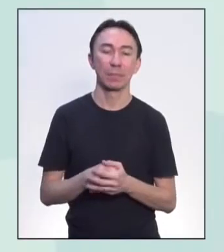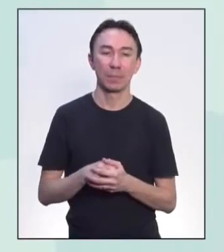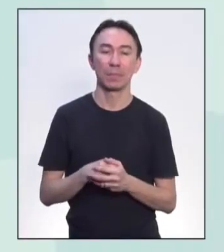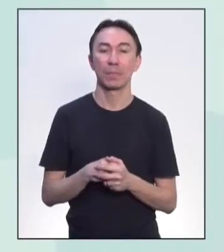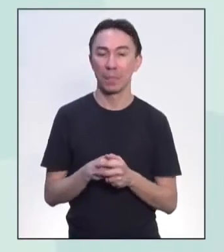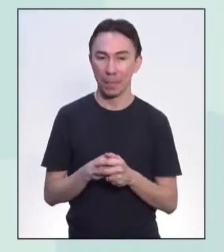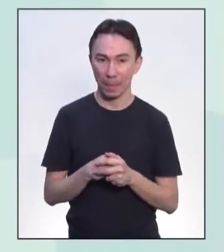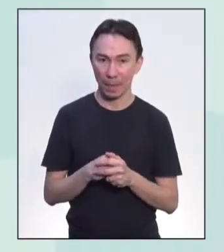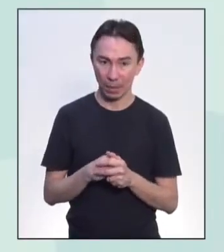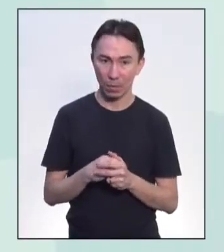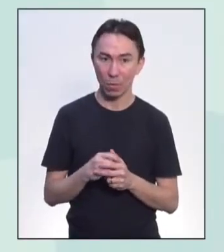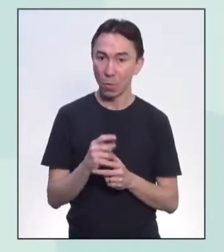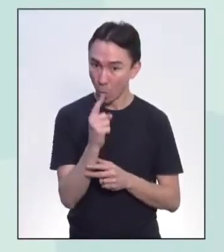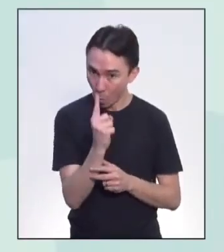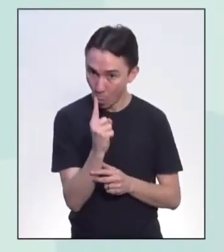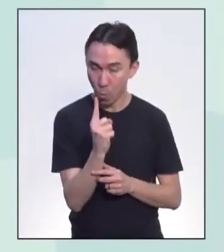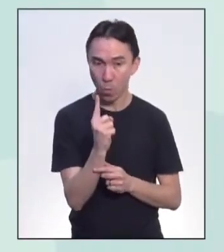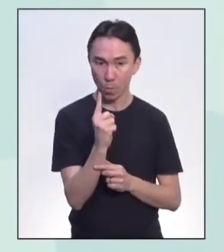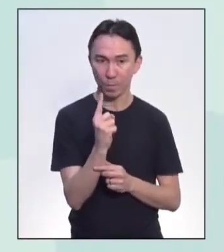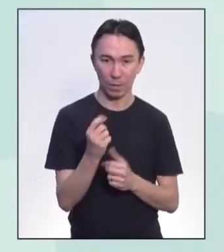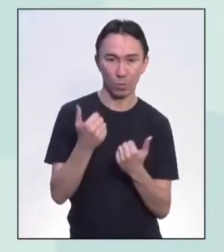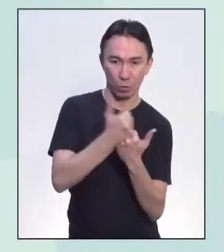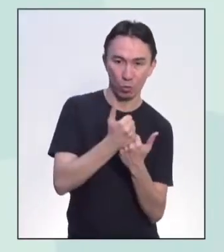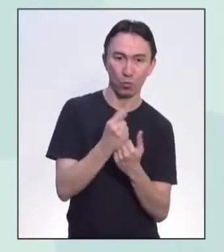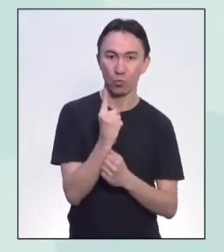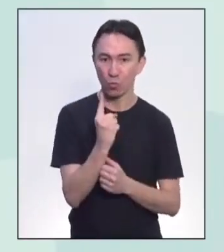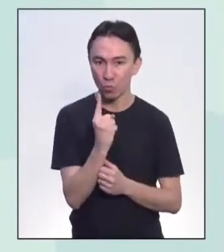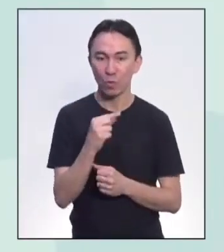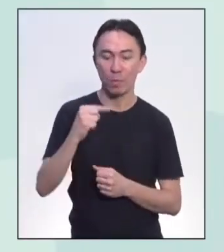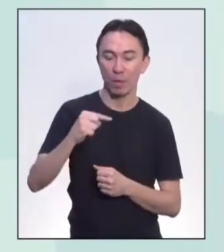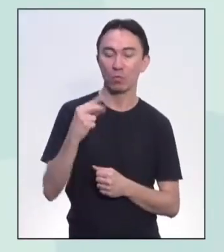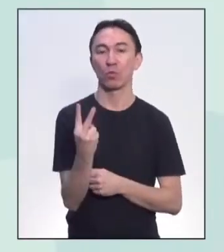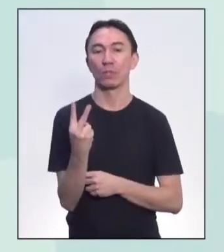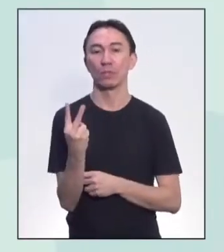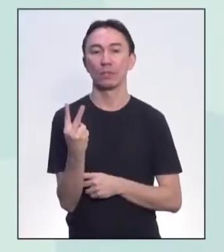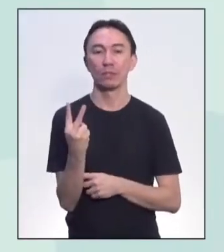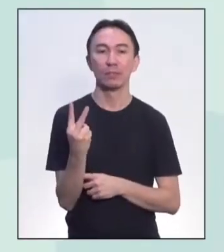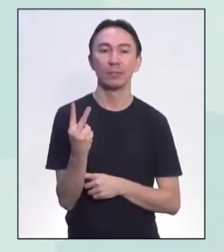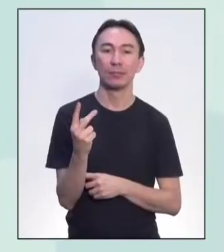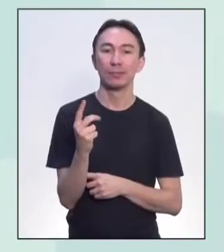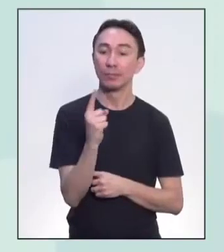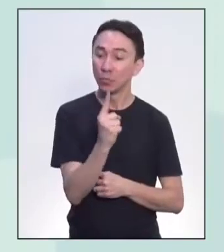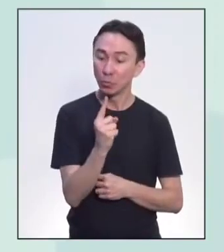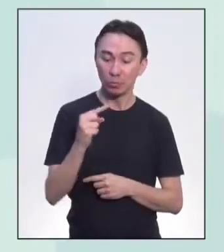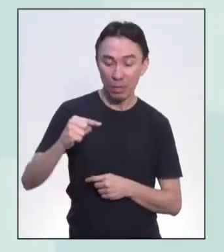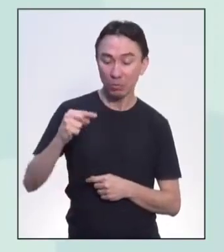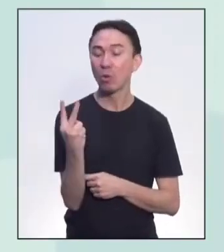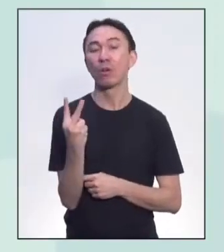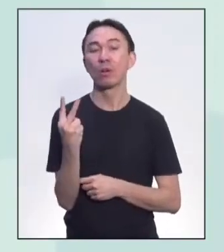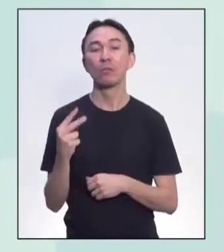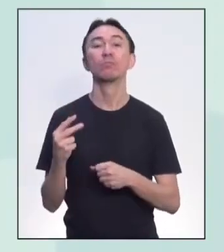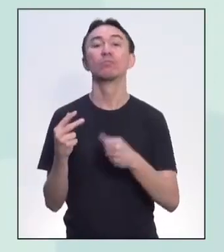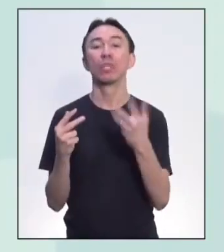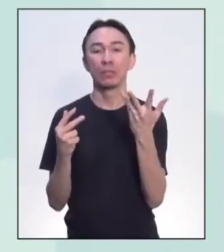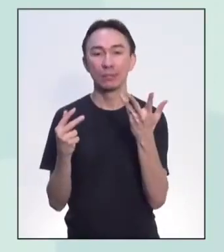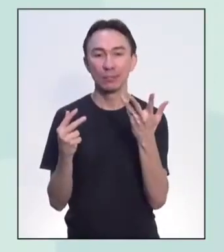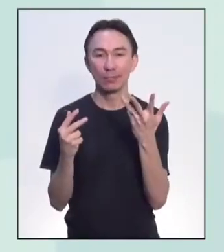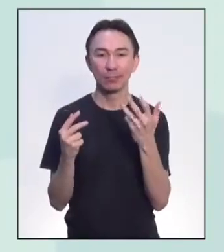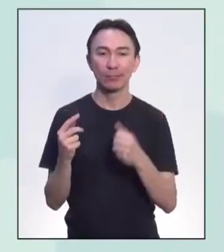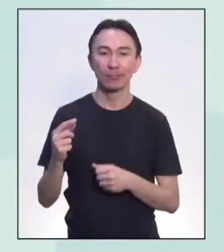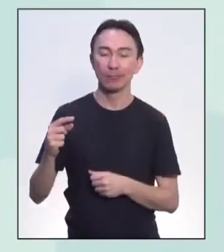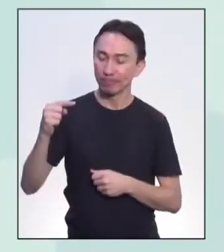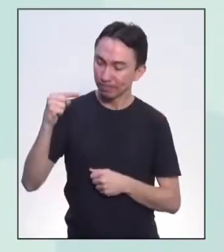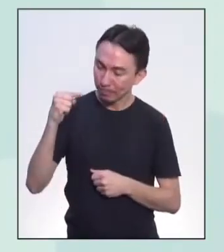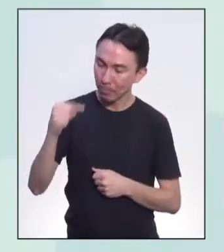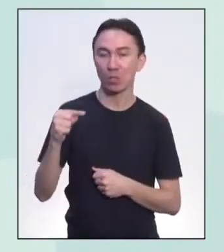Vamos lá. Aqui é o número 1, agora sim. 1 menos 2. Tenho 1, devo 2. Quase consigo pagar,